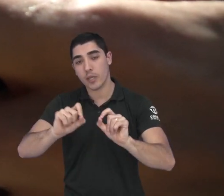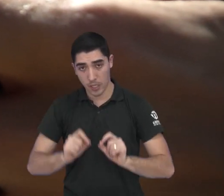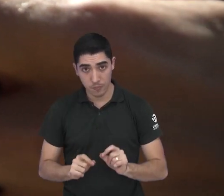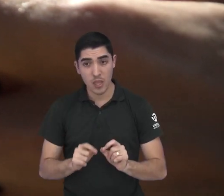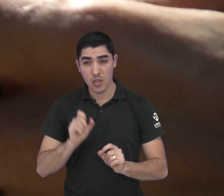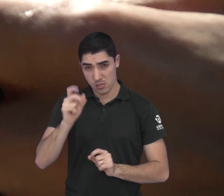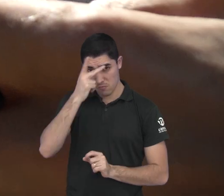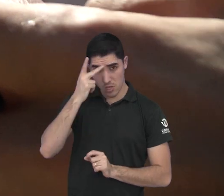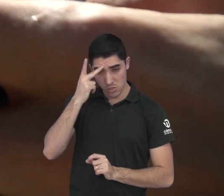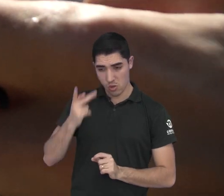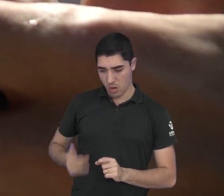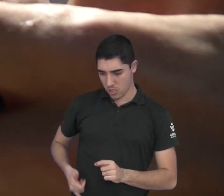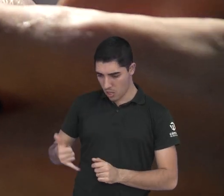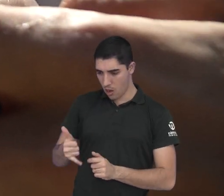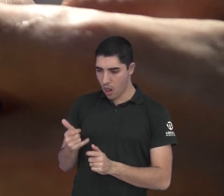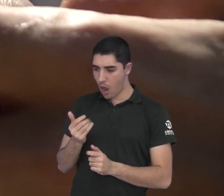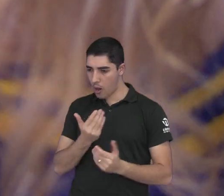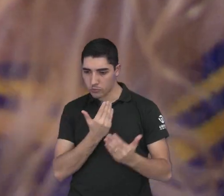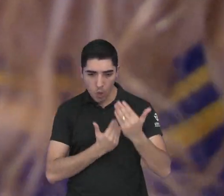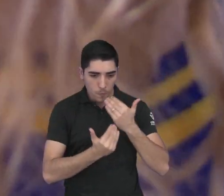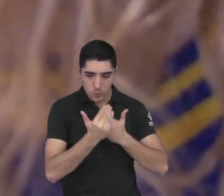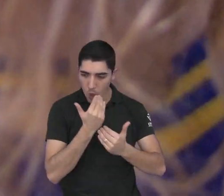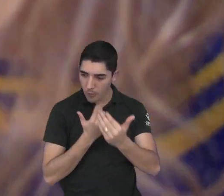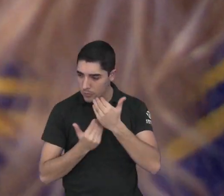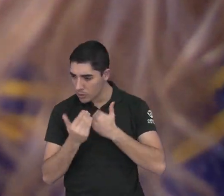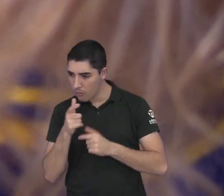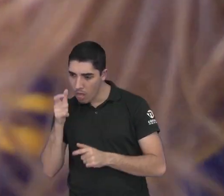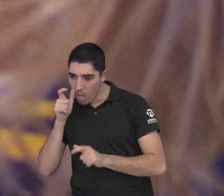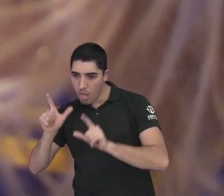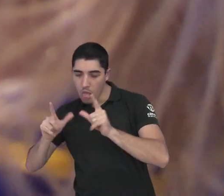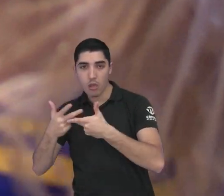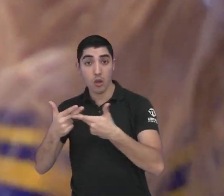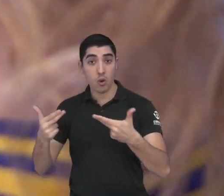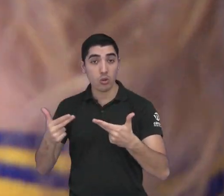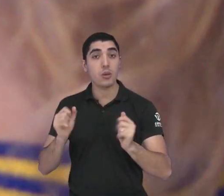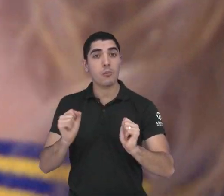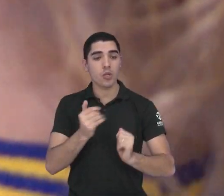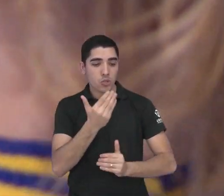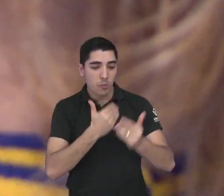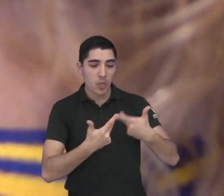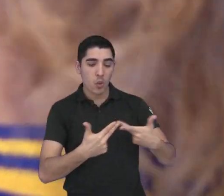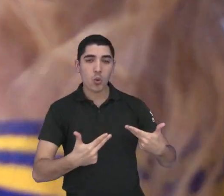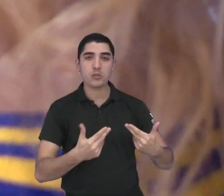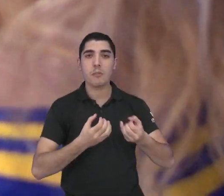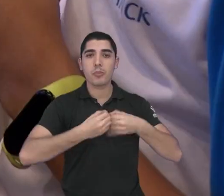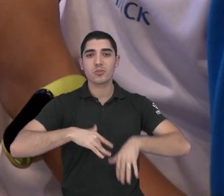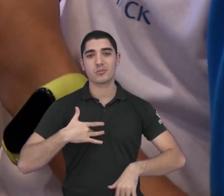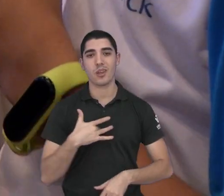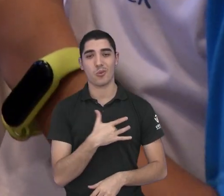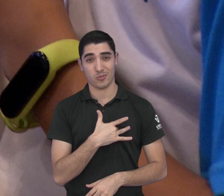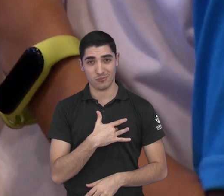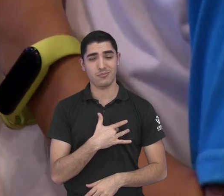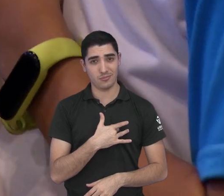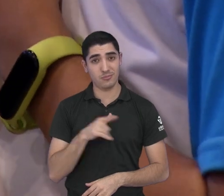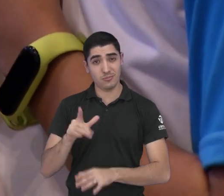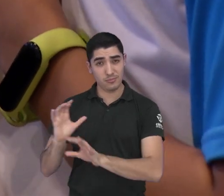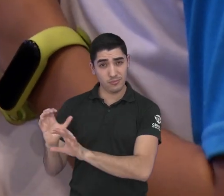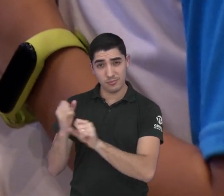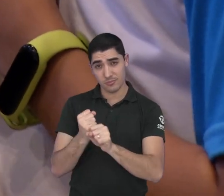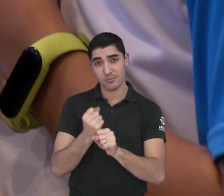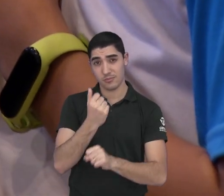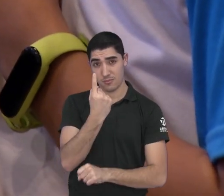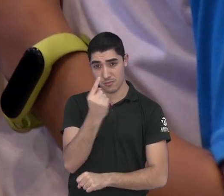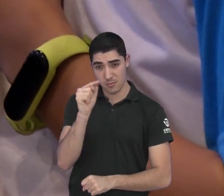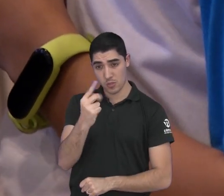comer vendo TV ou usando o celular estimula o consumo de alimentos menos nutritivos. O levantamento foi feito